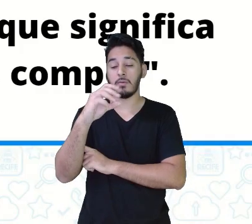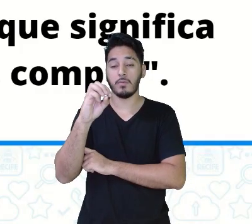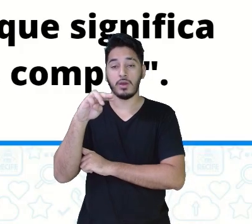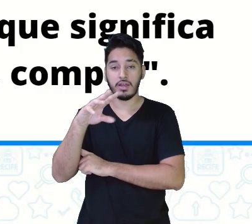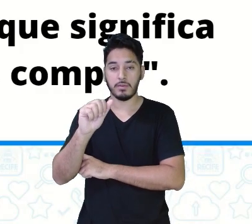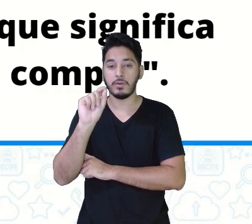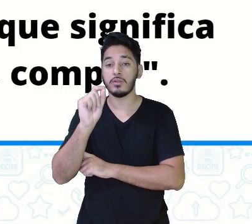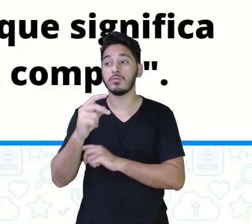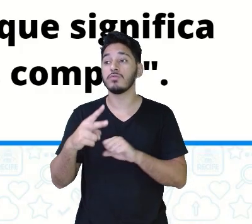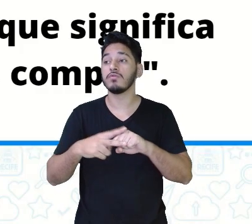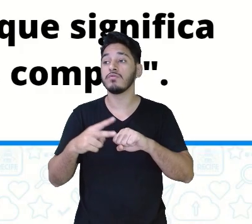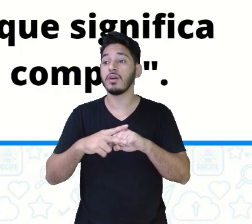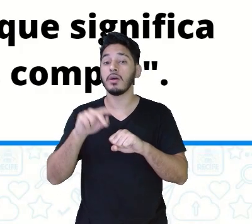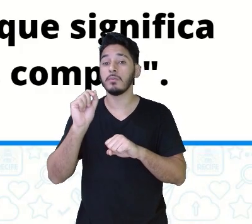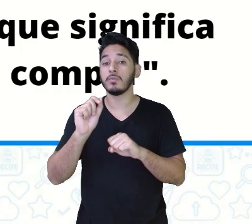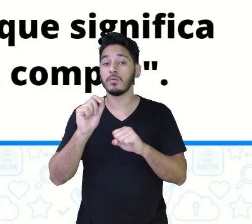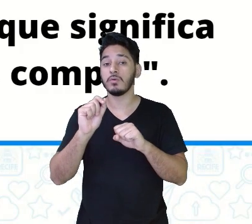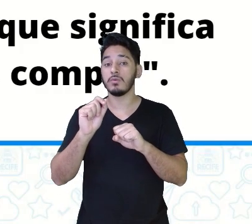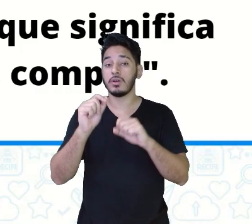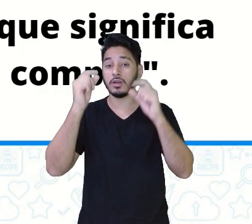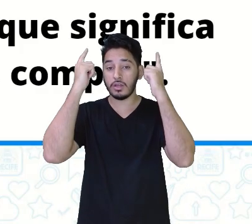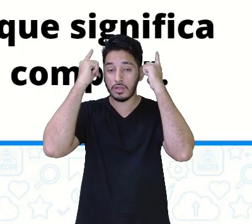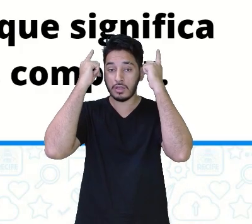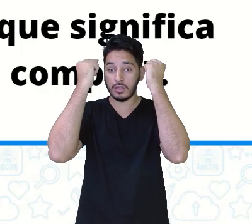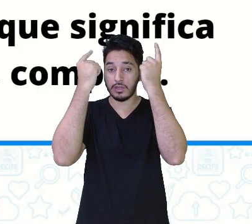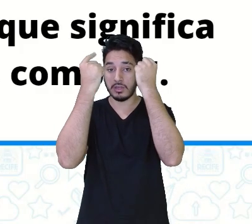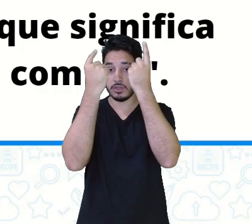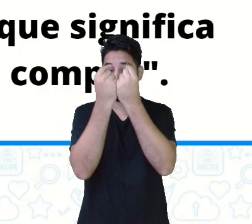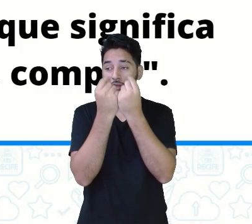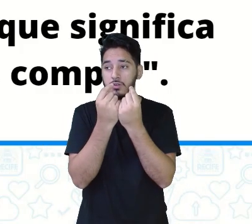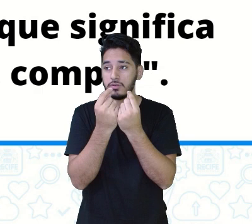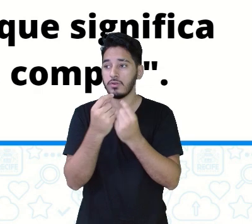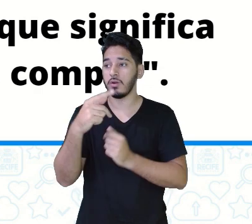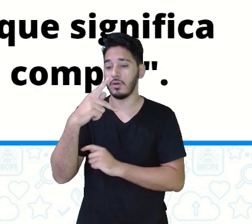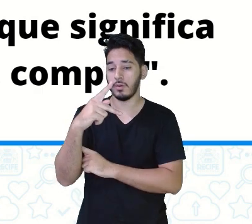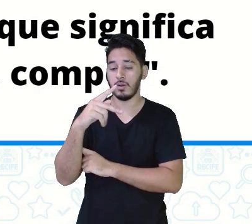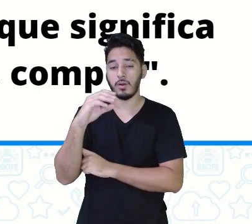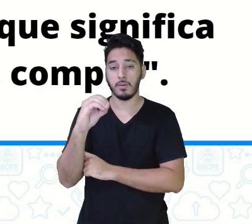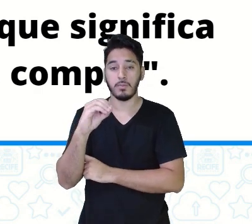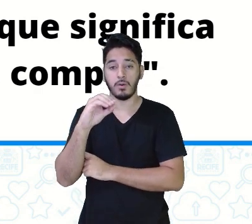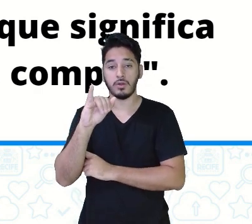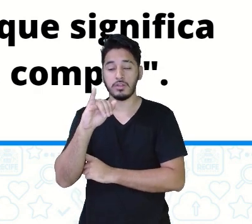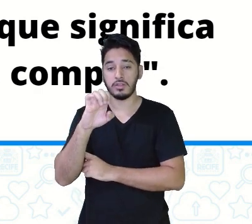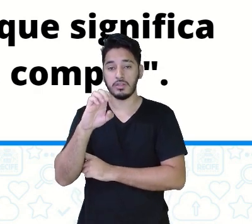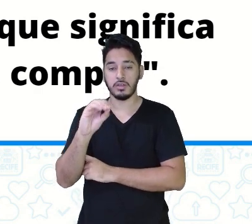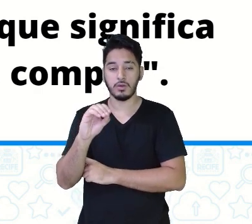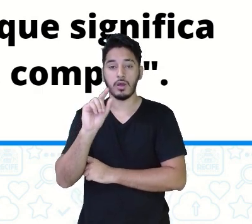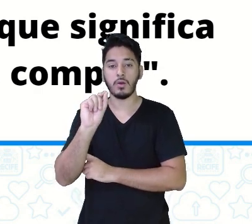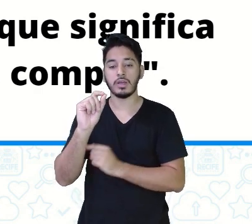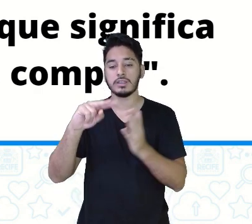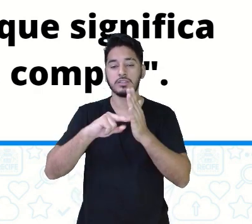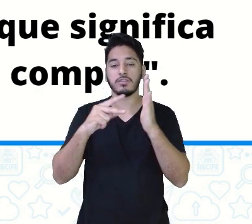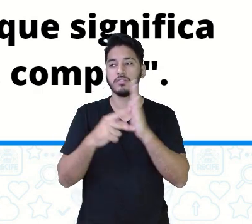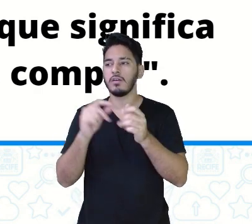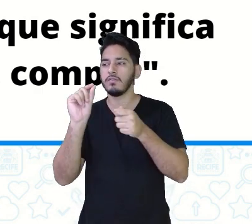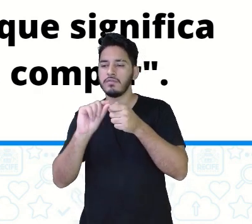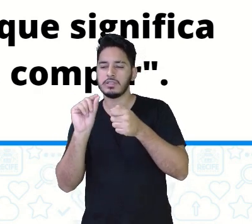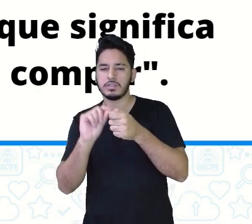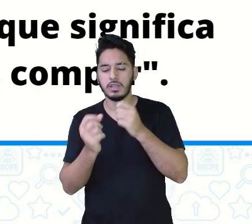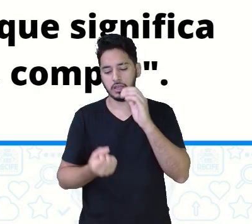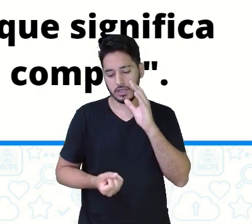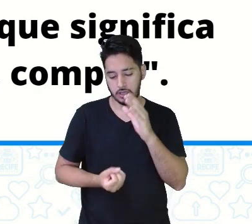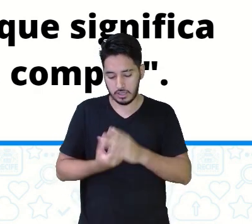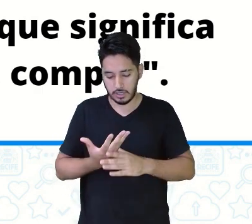verbo grego poiel e significa fazer, criar,